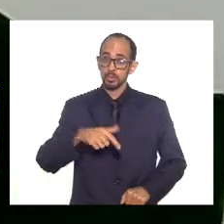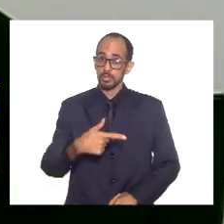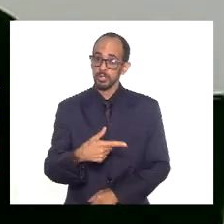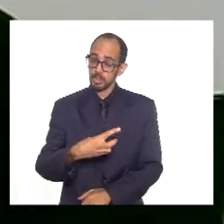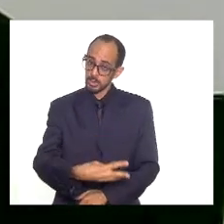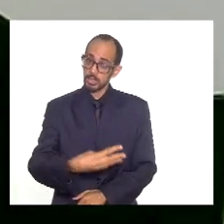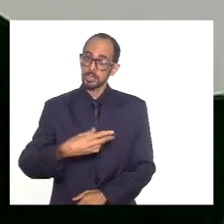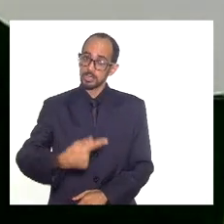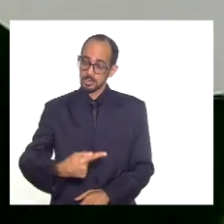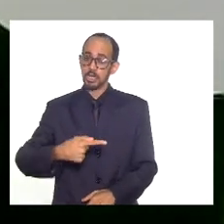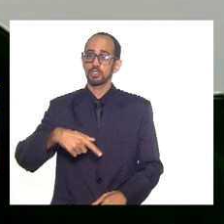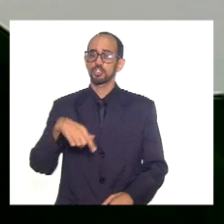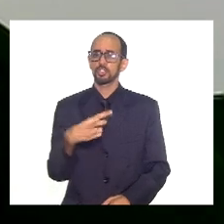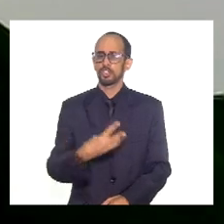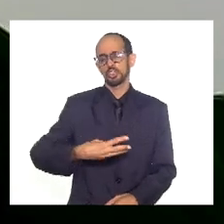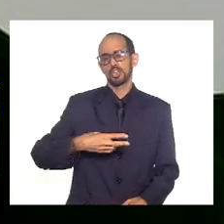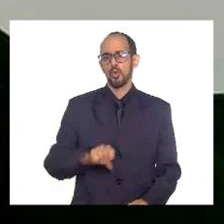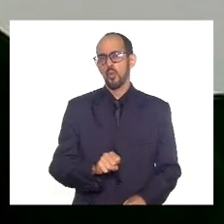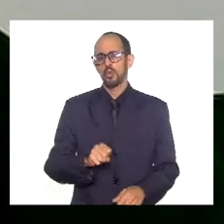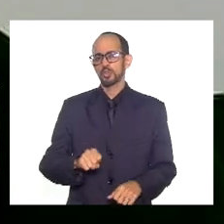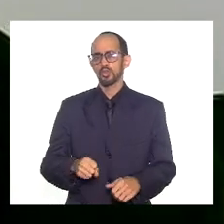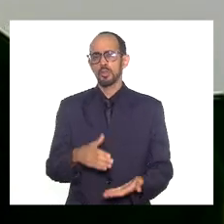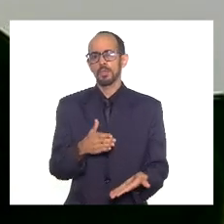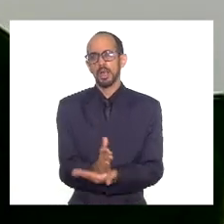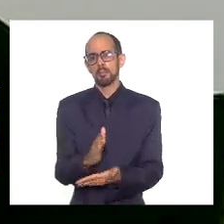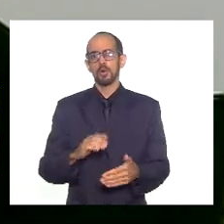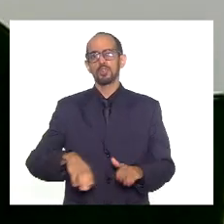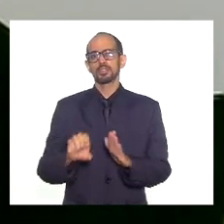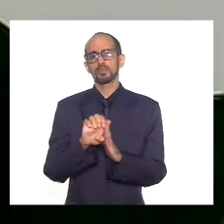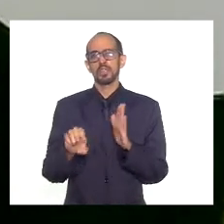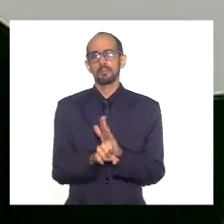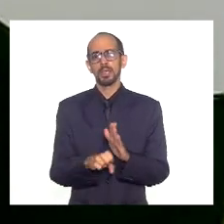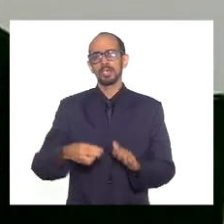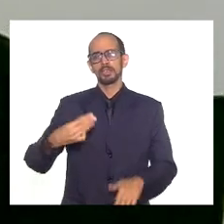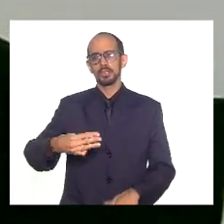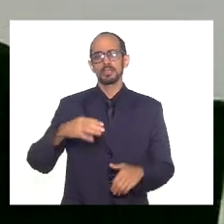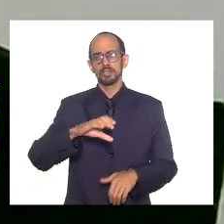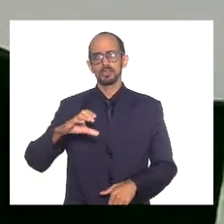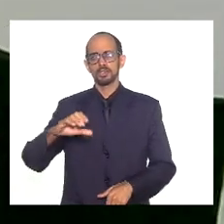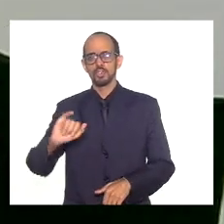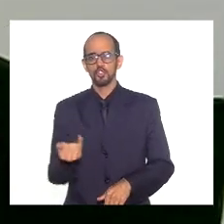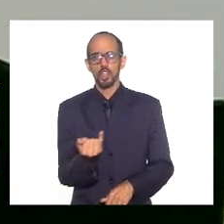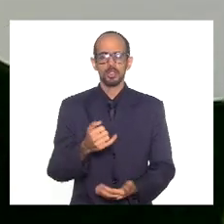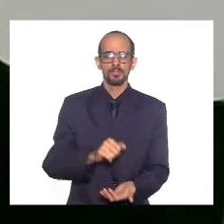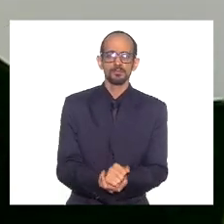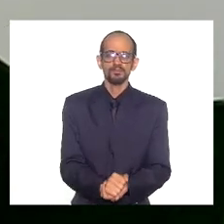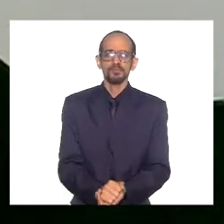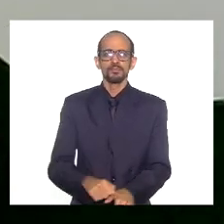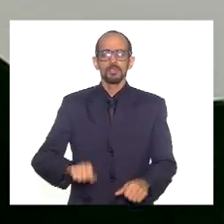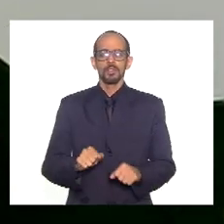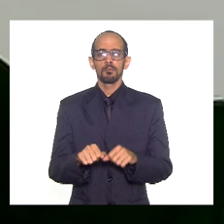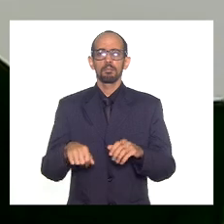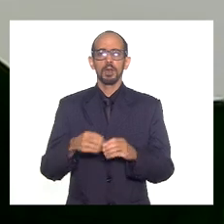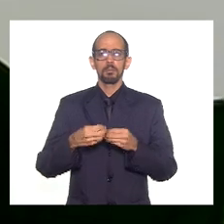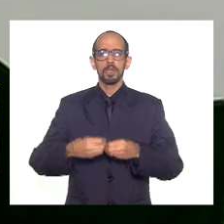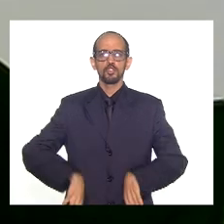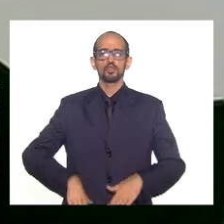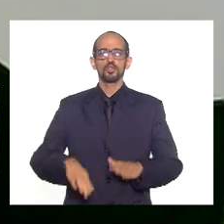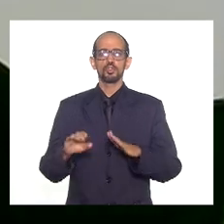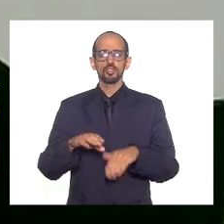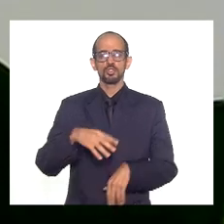37 e 38, pela aprovação da emenda 3 da CCJ, pela prejudicabilidade das emendas 4,